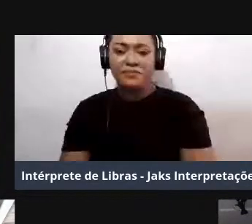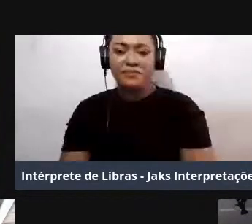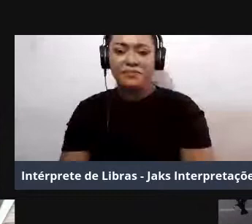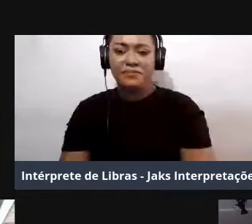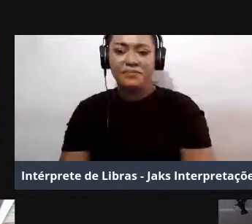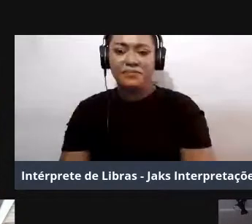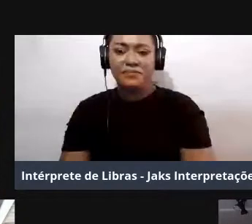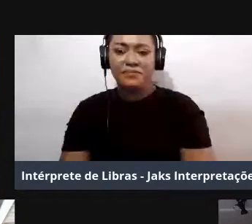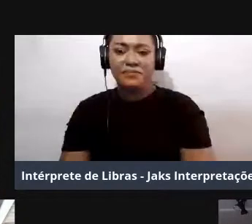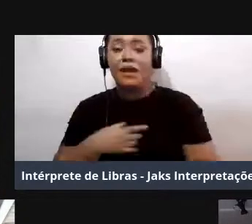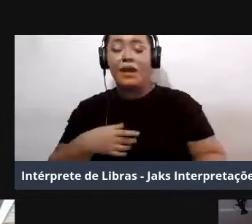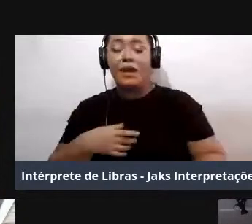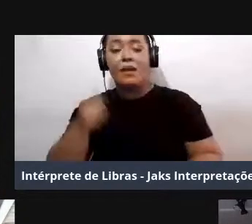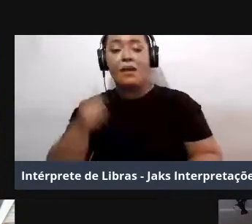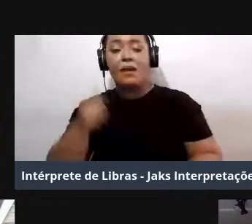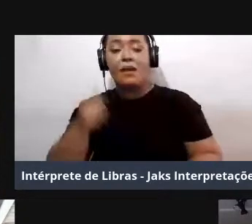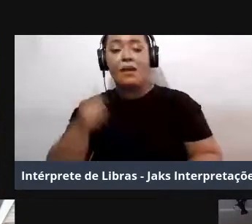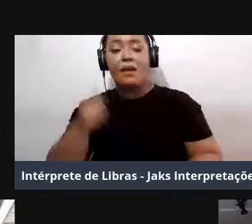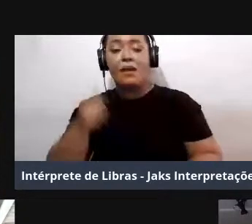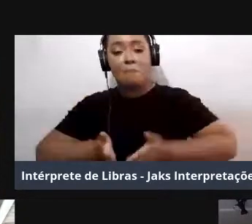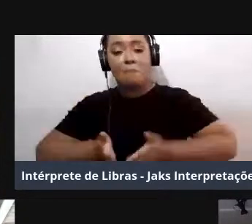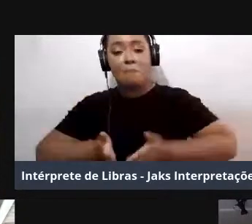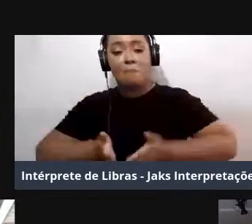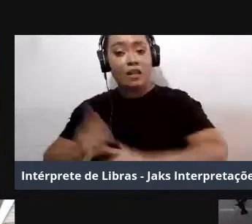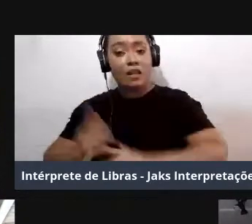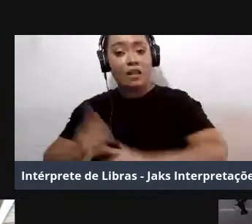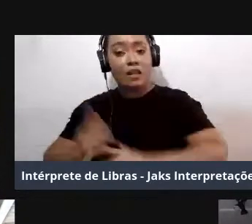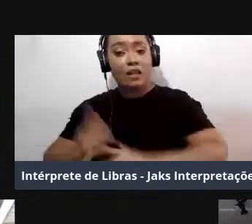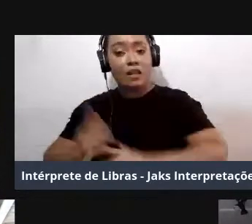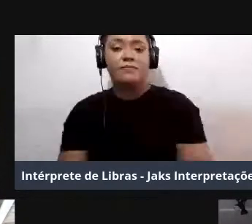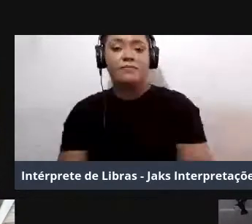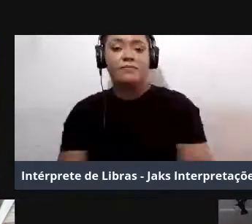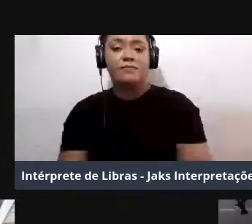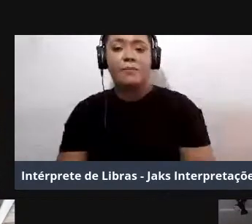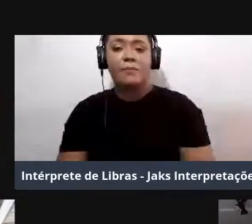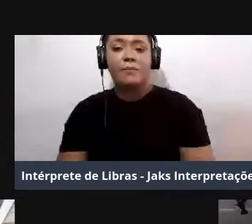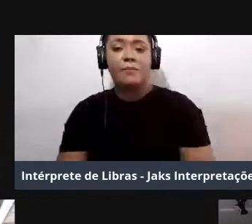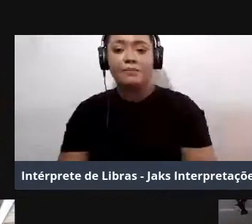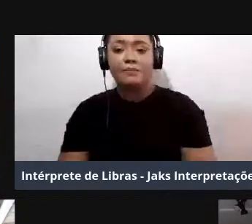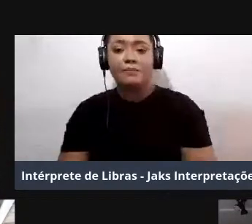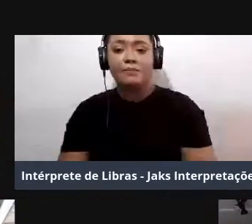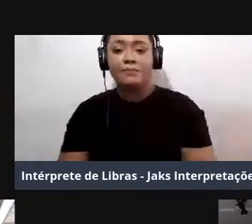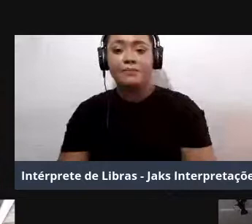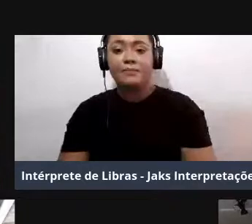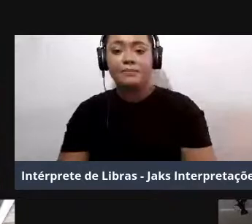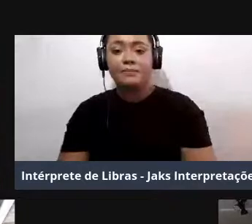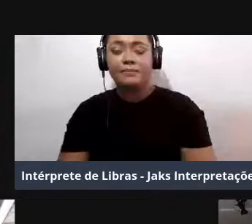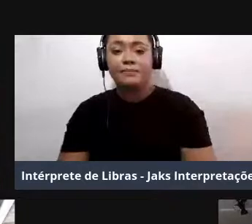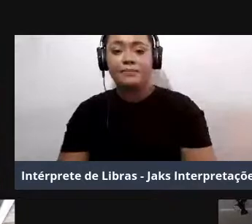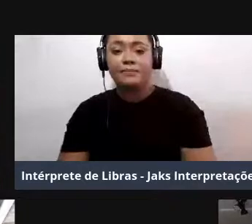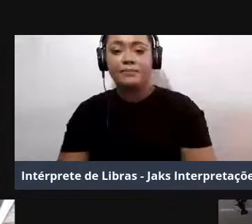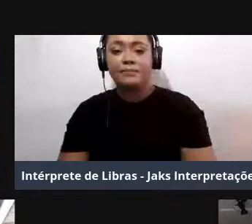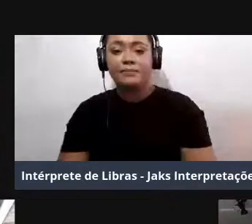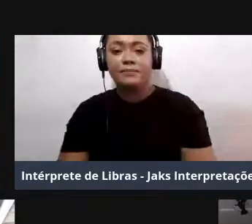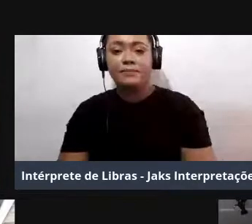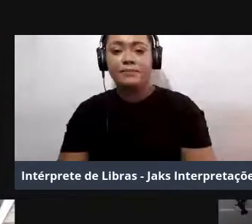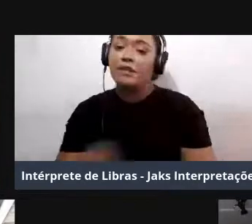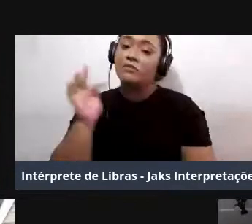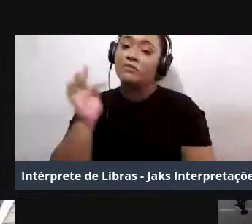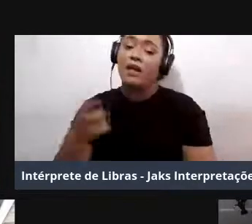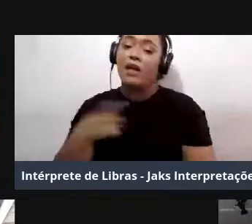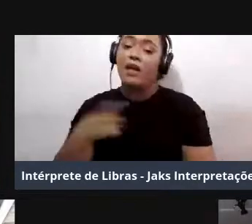próximo, pro segundo semestre, um encontro. E onde podemos ter a participação da Dora, eu já conheço